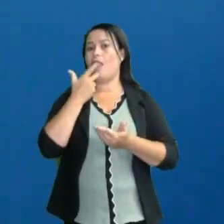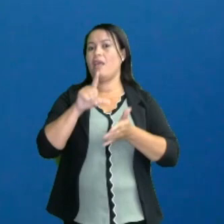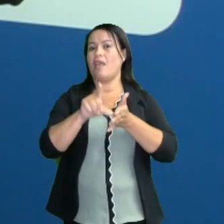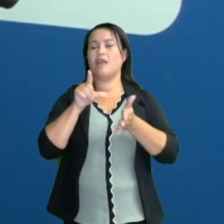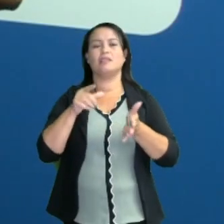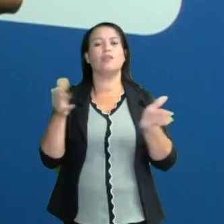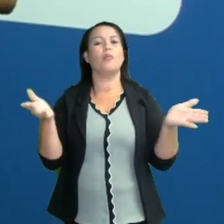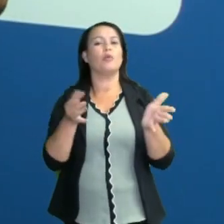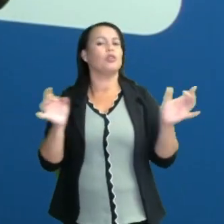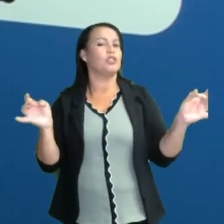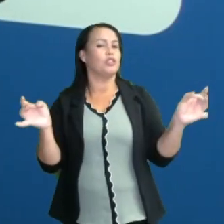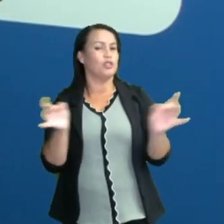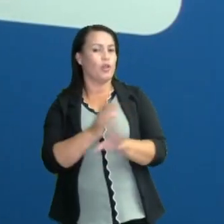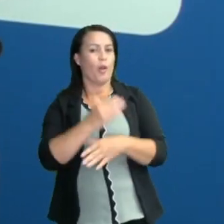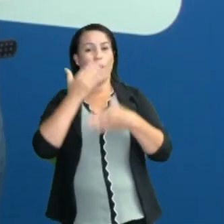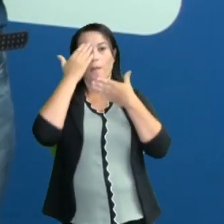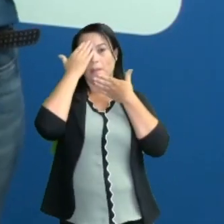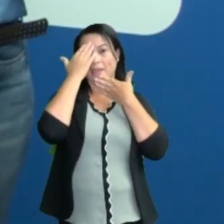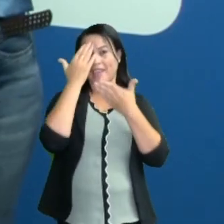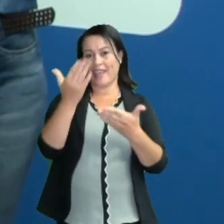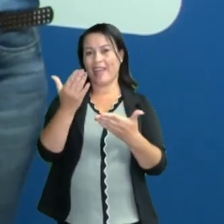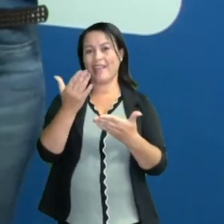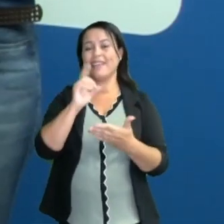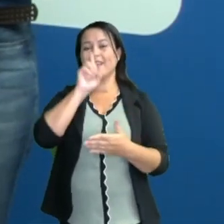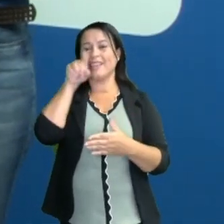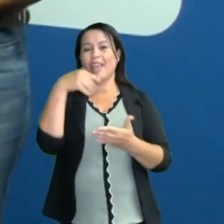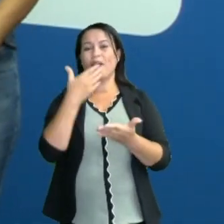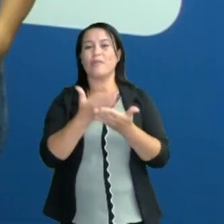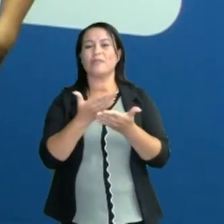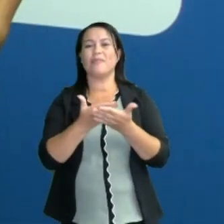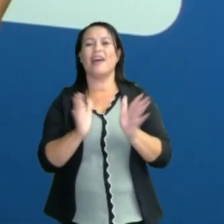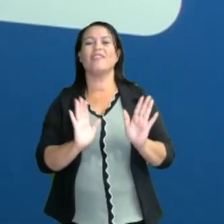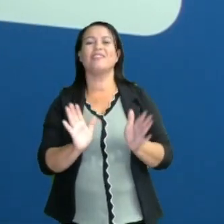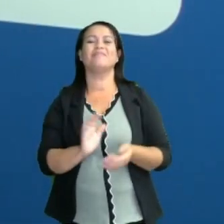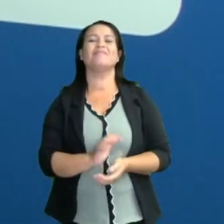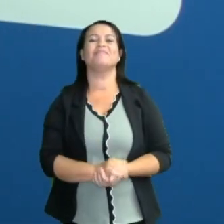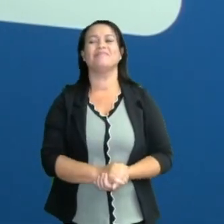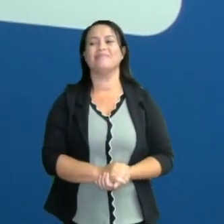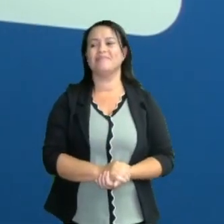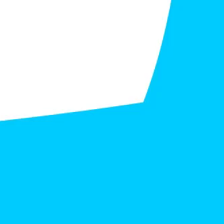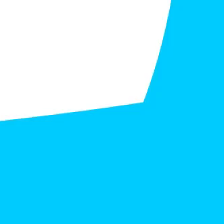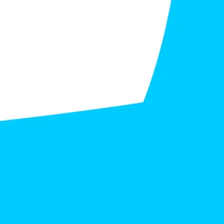tá? Por hoje é só. Obrigada e até a próxima aula.